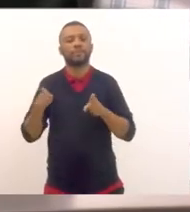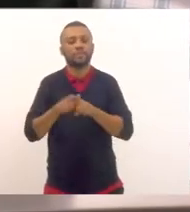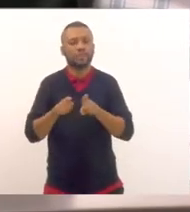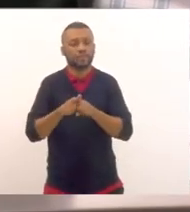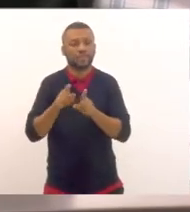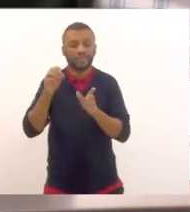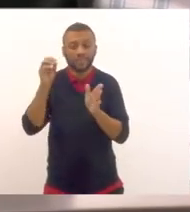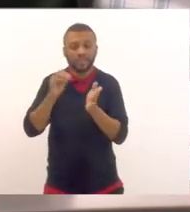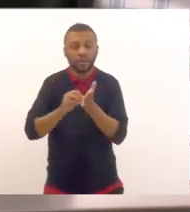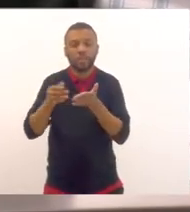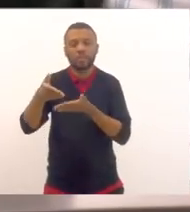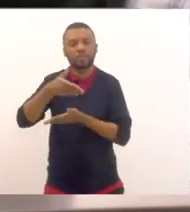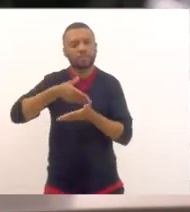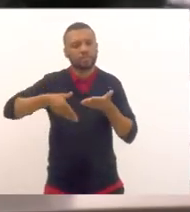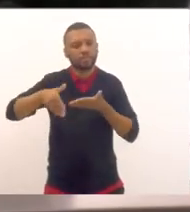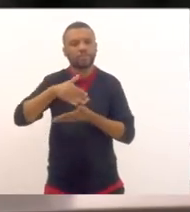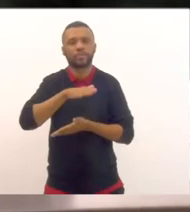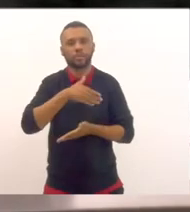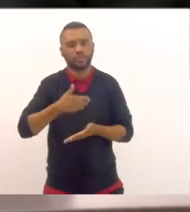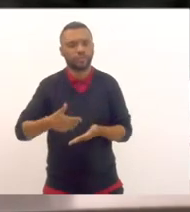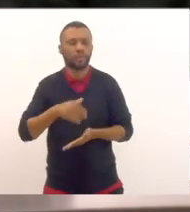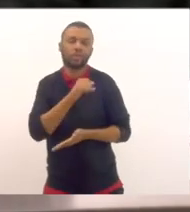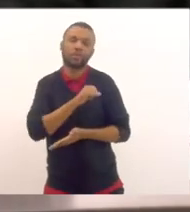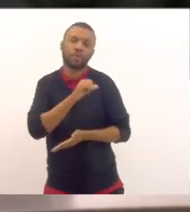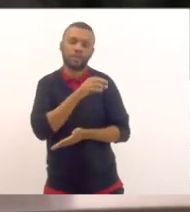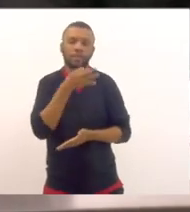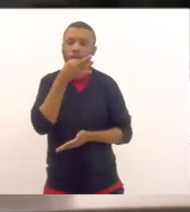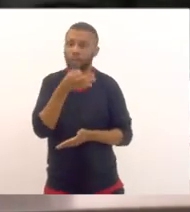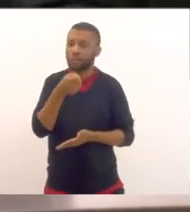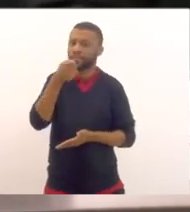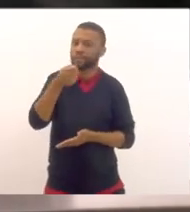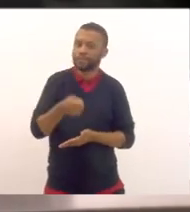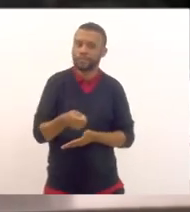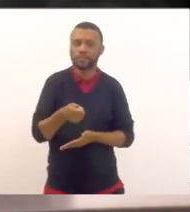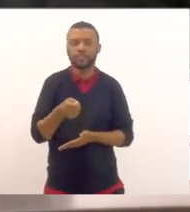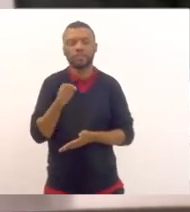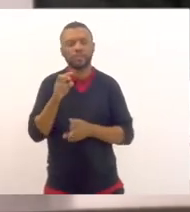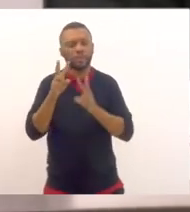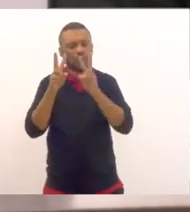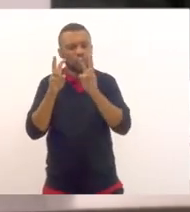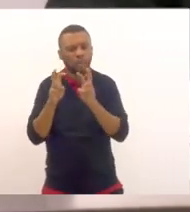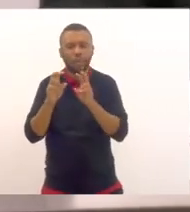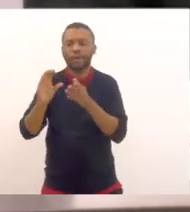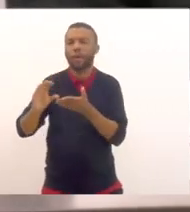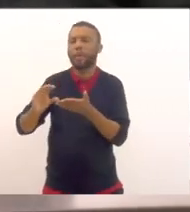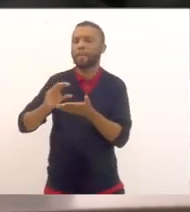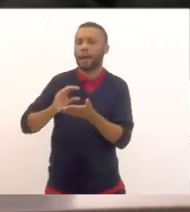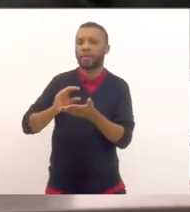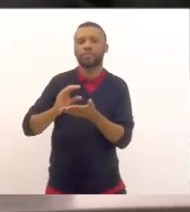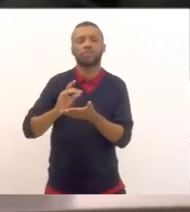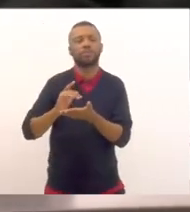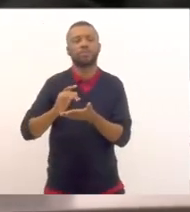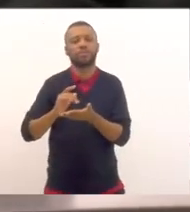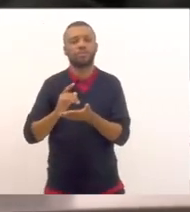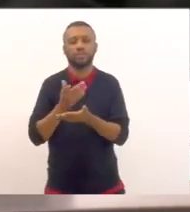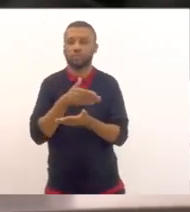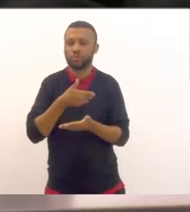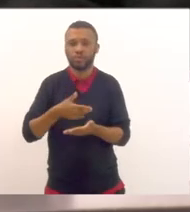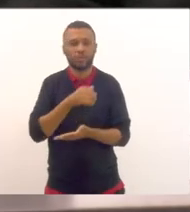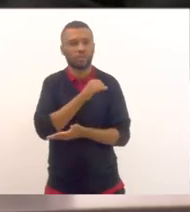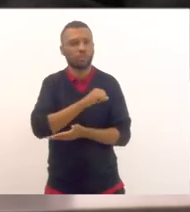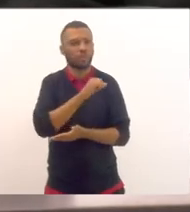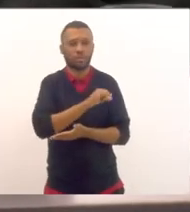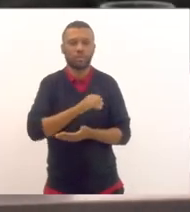tratamento que o vento estava demorando a dar uma o posicionamento em relação ao repasse de recurso do Governo do Estado para